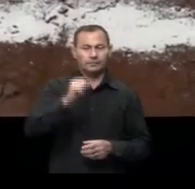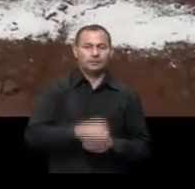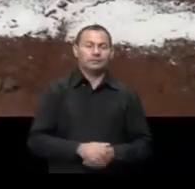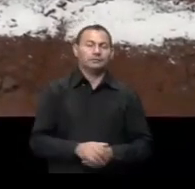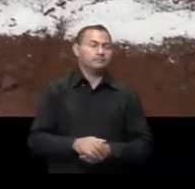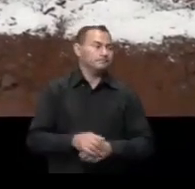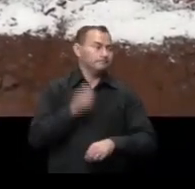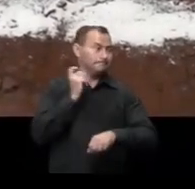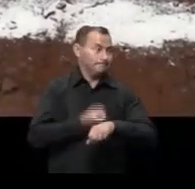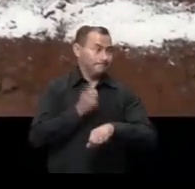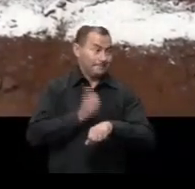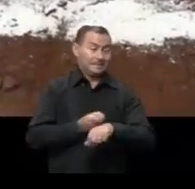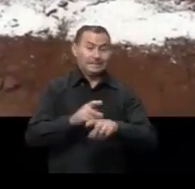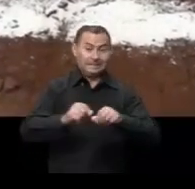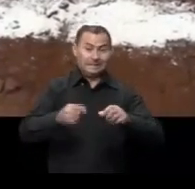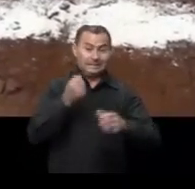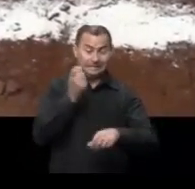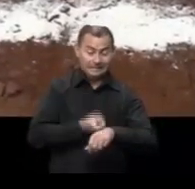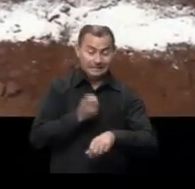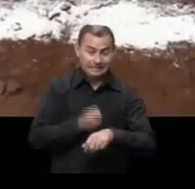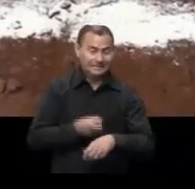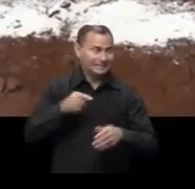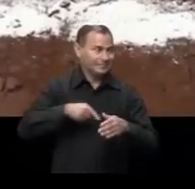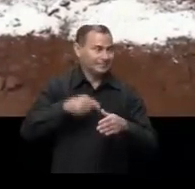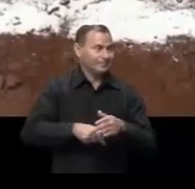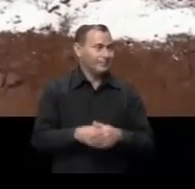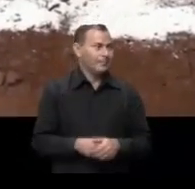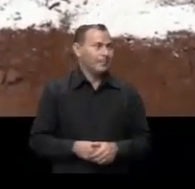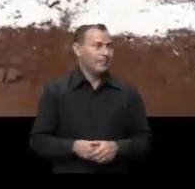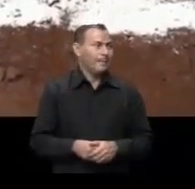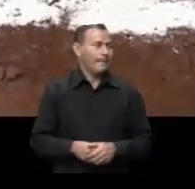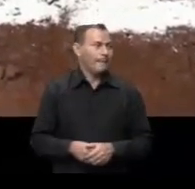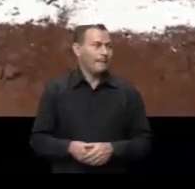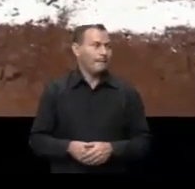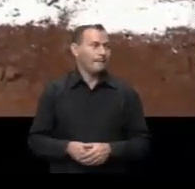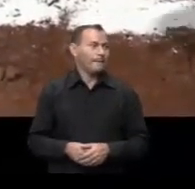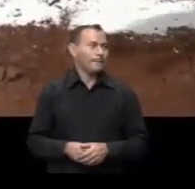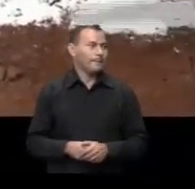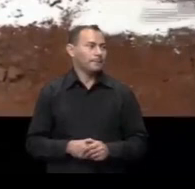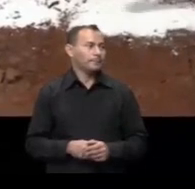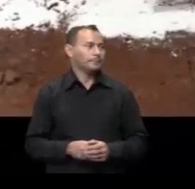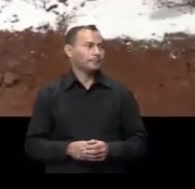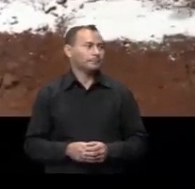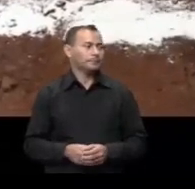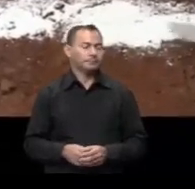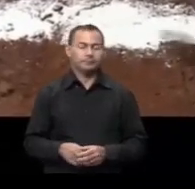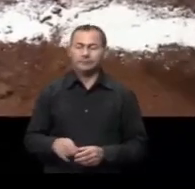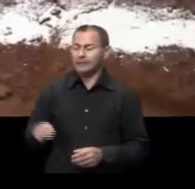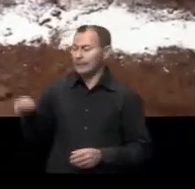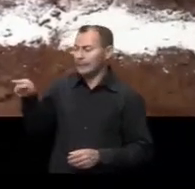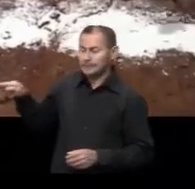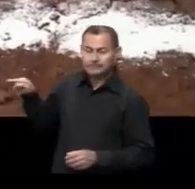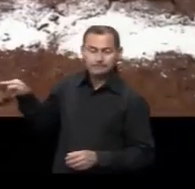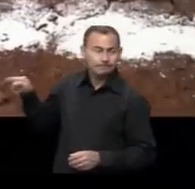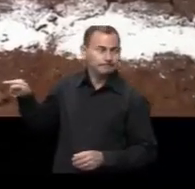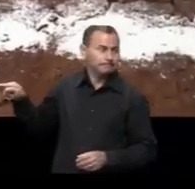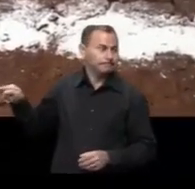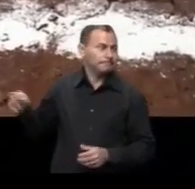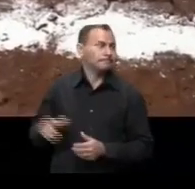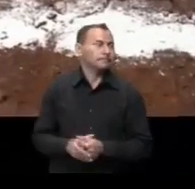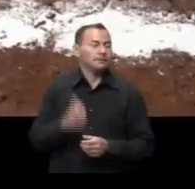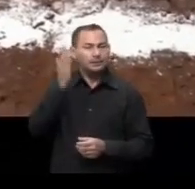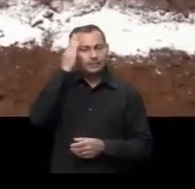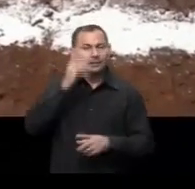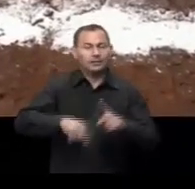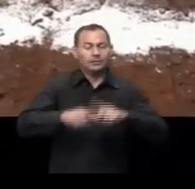Solo duro, né? Sofrência ali para piquetear. Muito bem. Então, ali, a gente sabe que ali